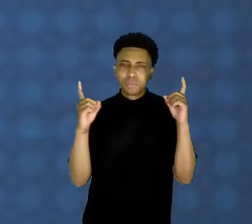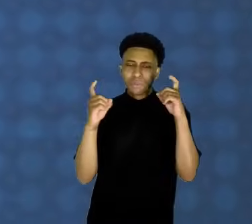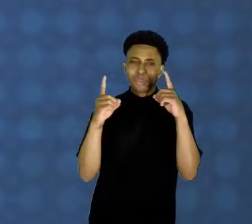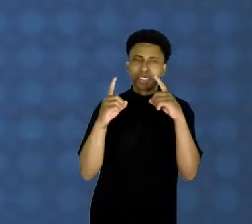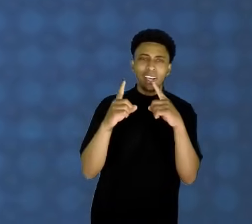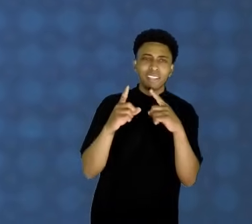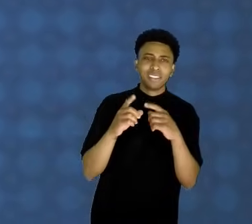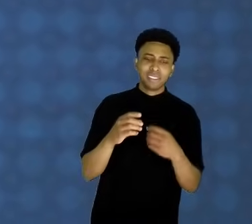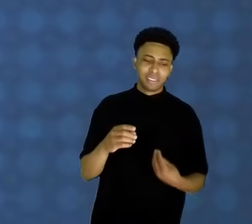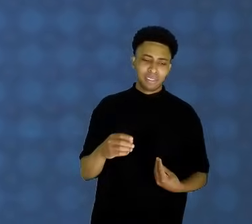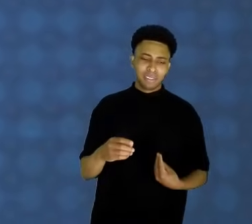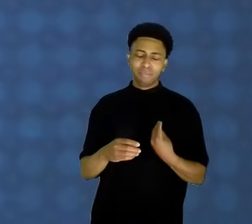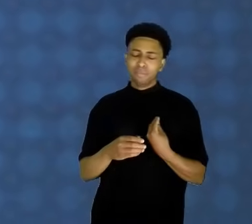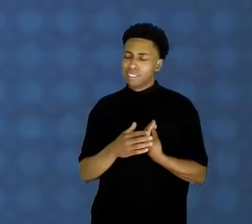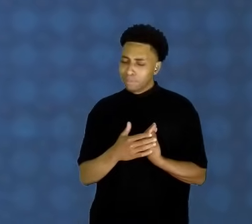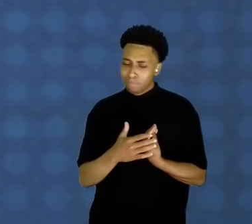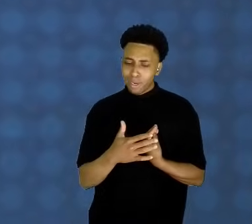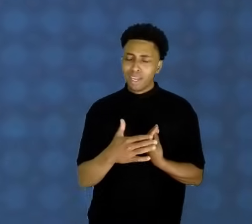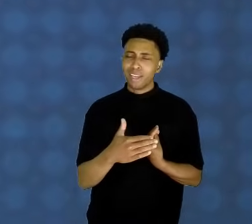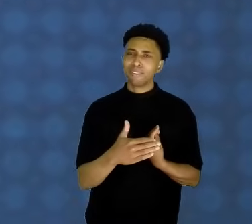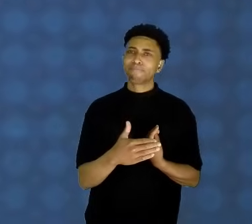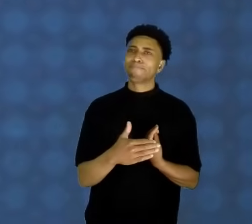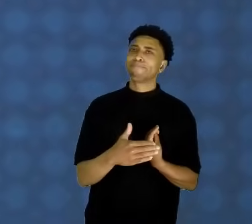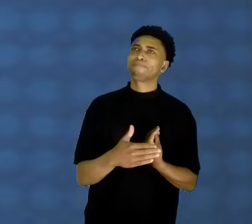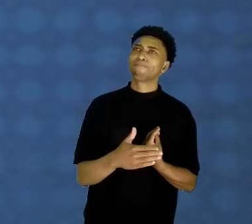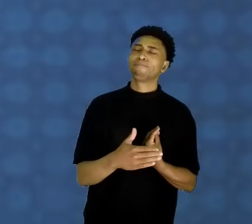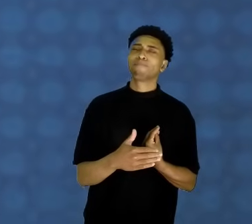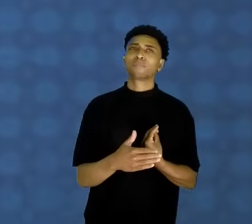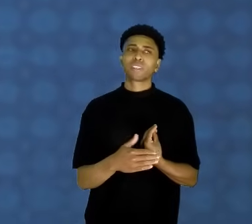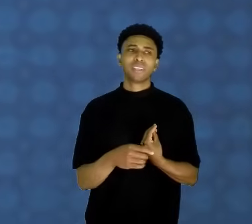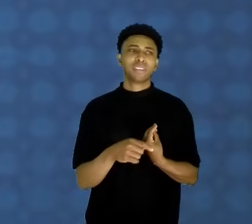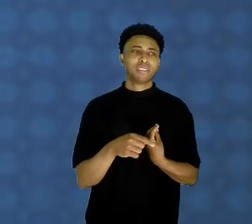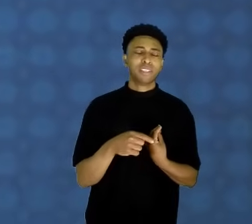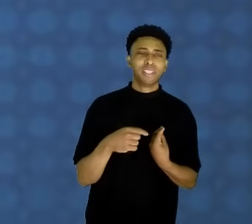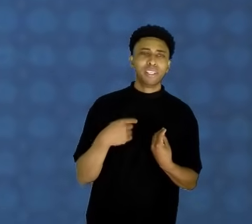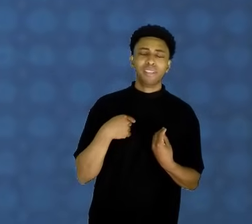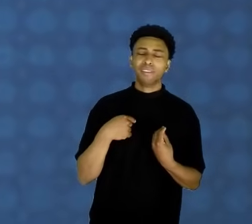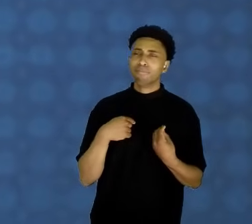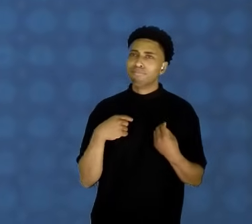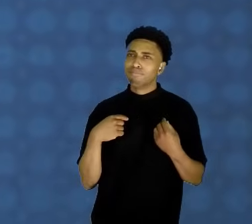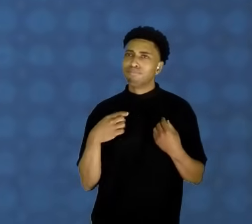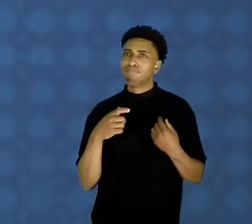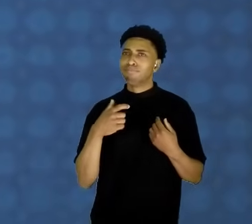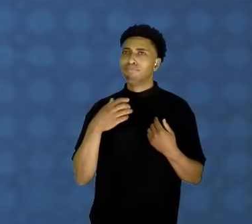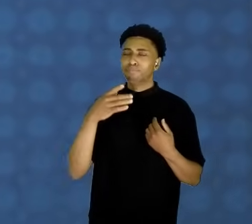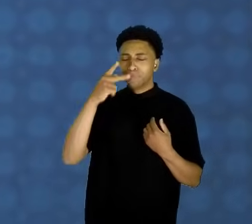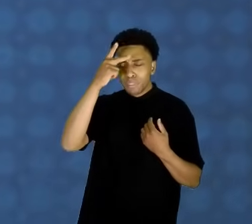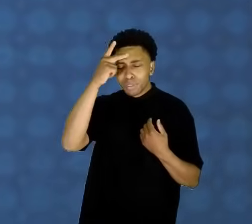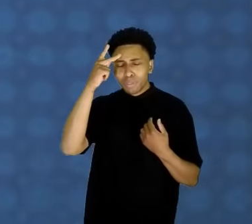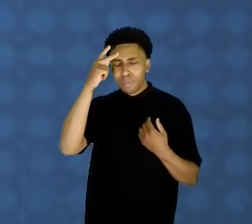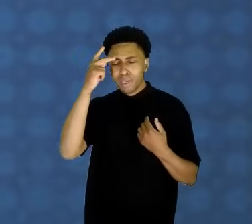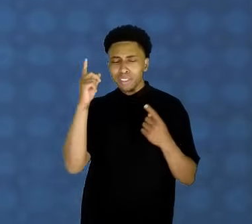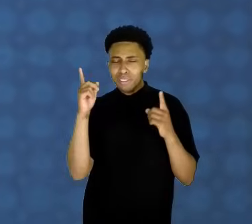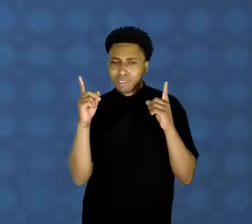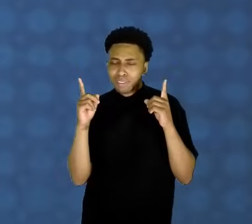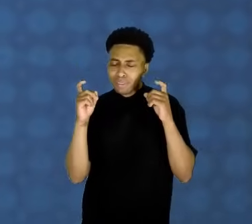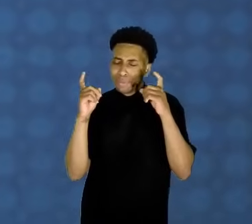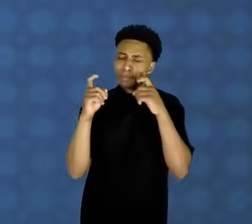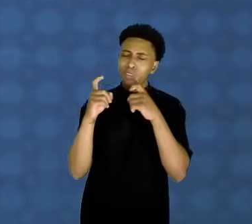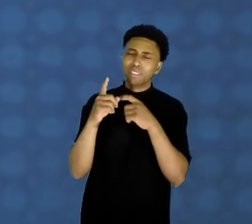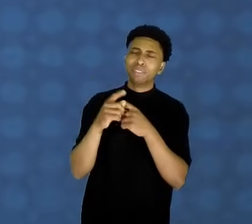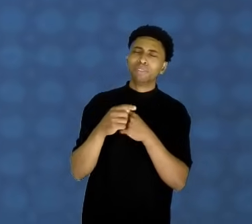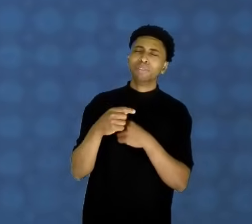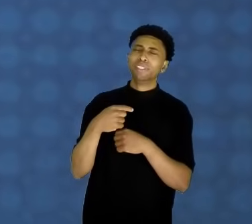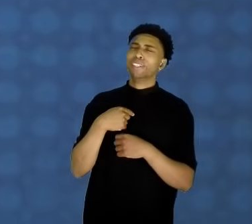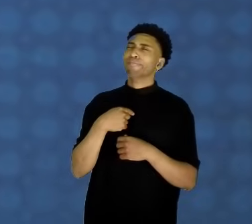é gigante, você quer muita coisa, você é uma pessoa difícil de agradar, você é chato, sistemático, implicante, você tem que